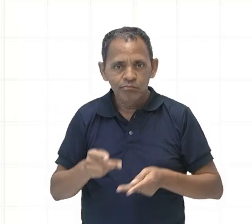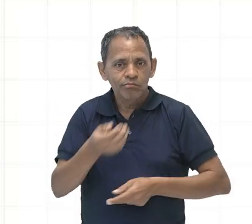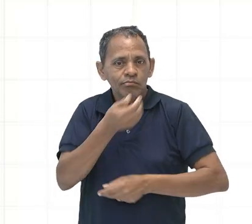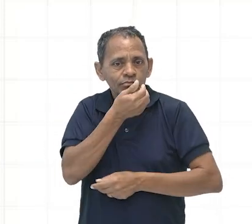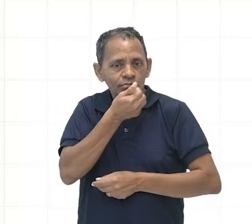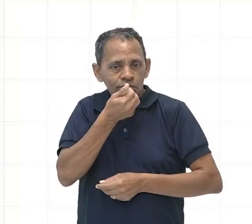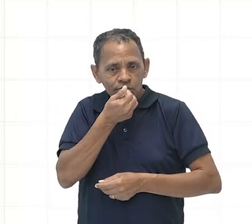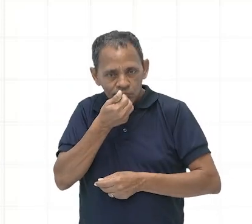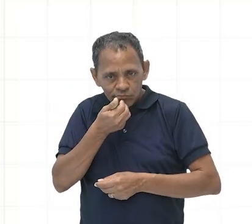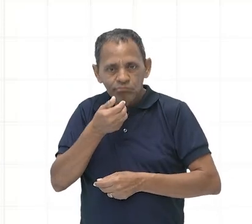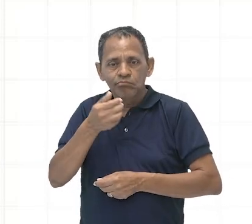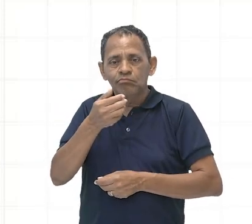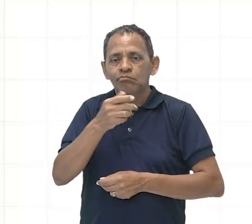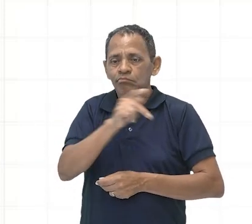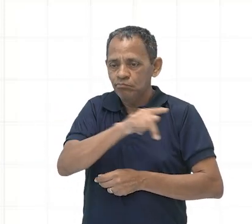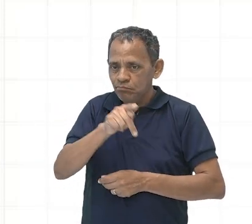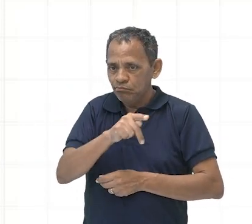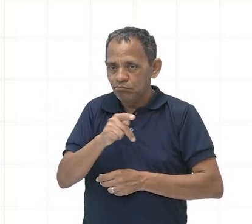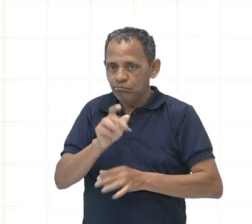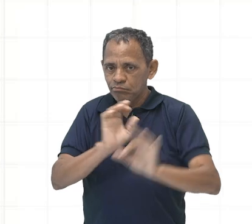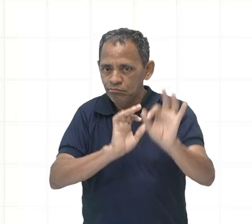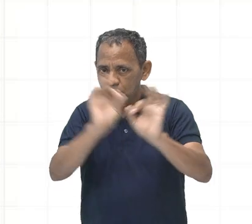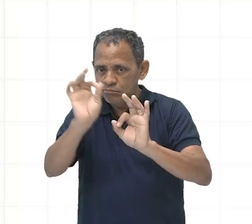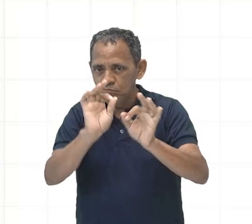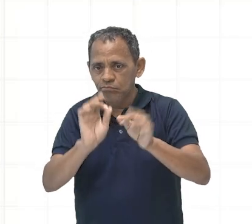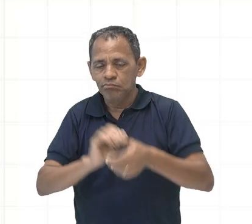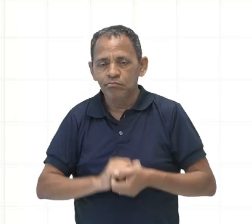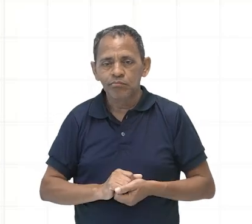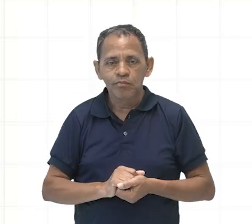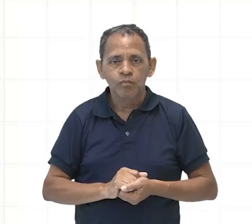que o professor construiu. Então, vamos lá.